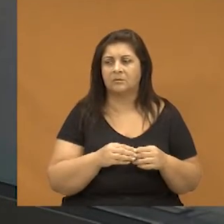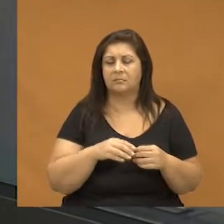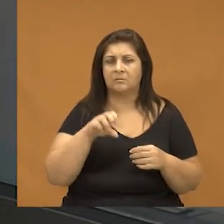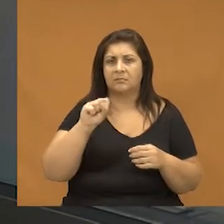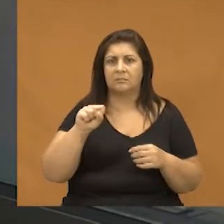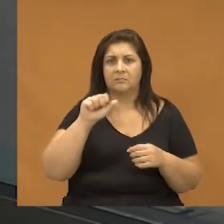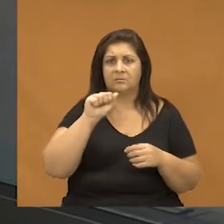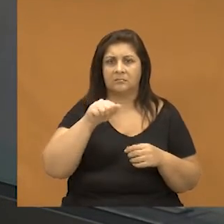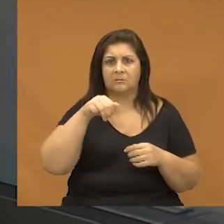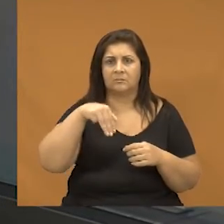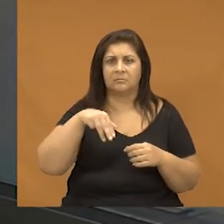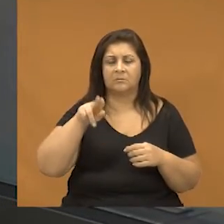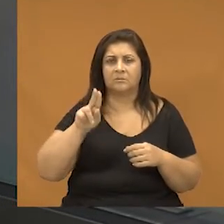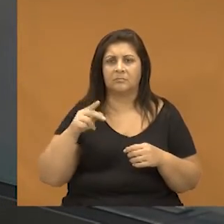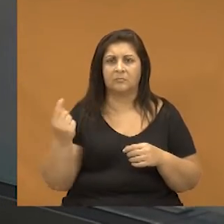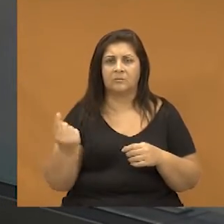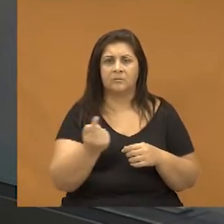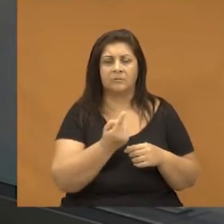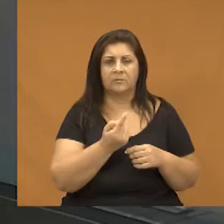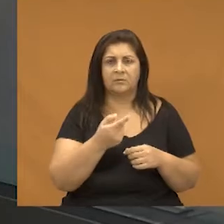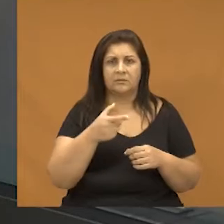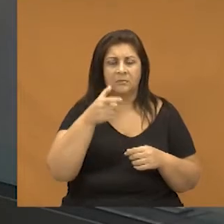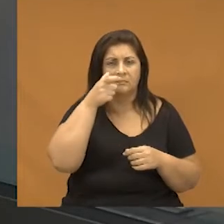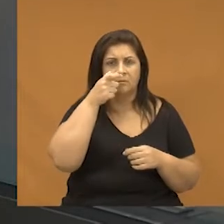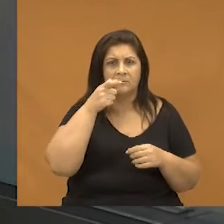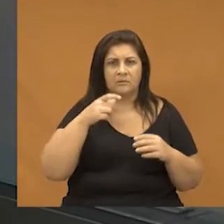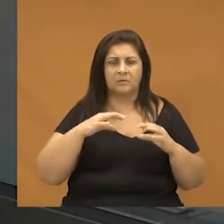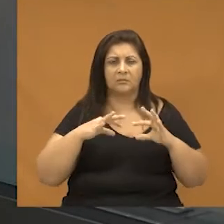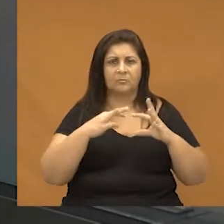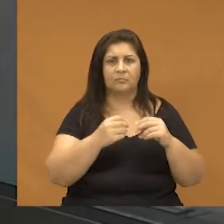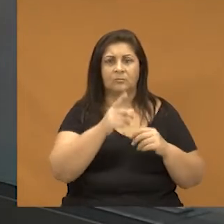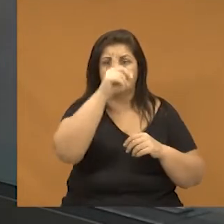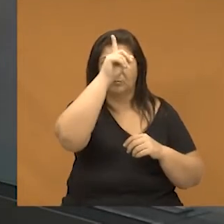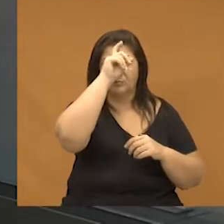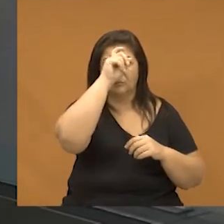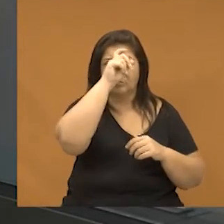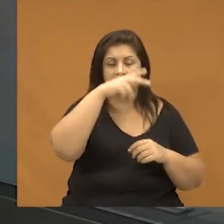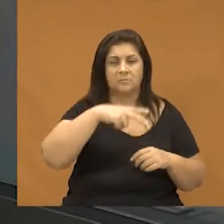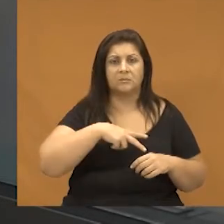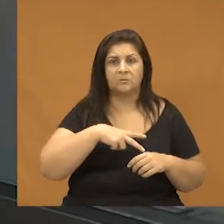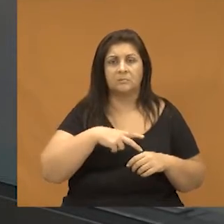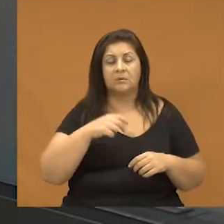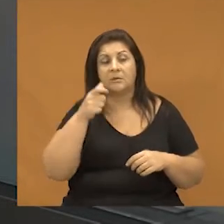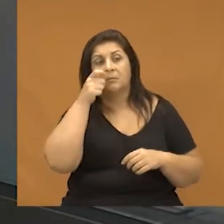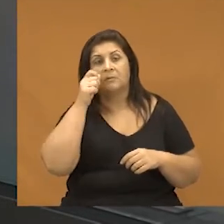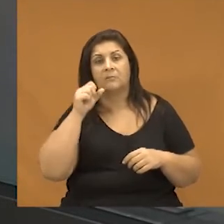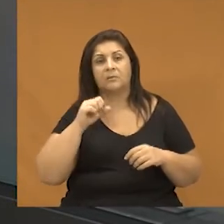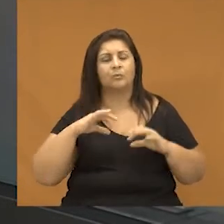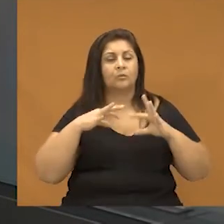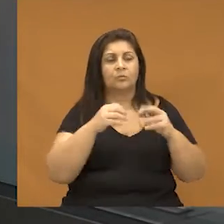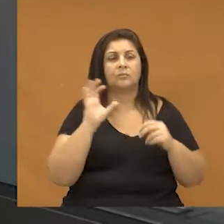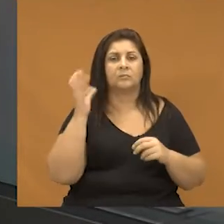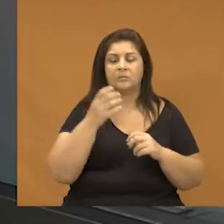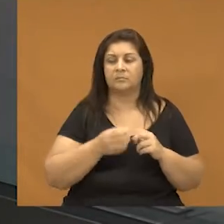SAMU, o convênio, vem e ele faz uma revisão em todos os hospitais privados da cidade para saber tudo que acontece na nossa